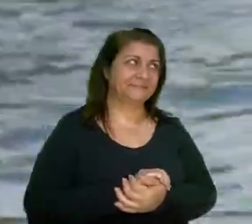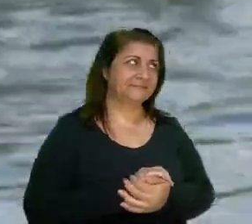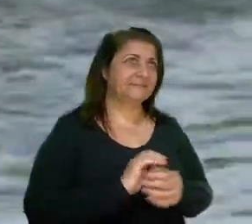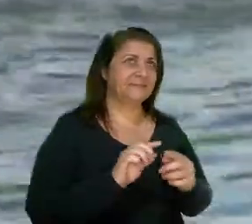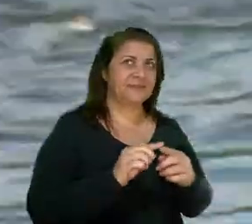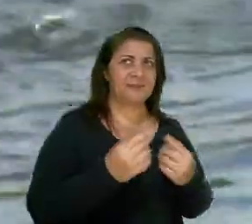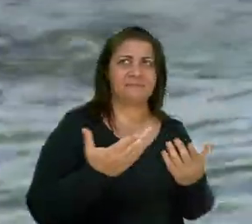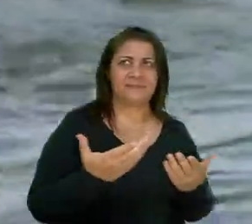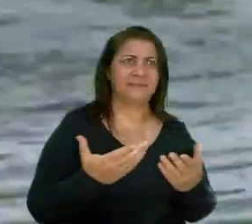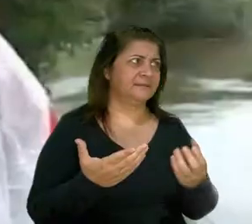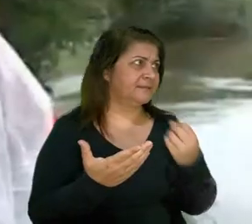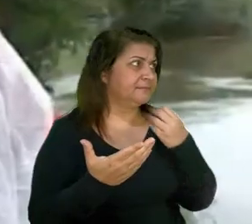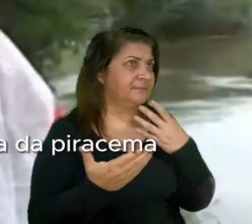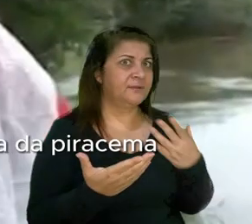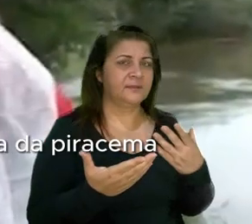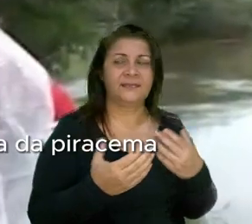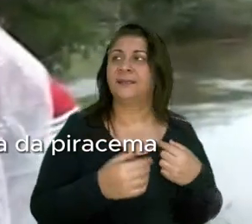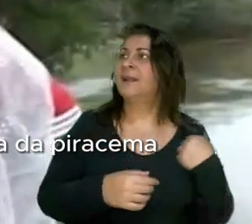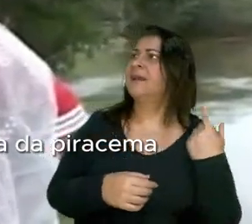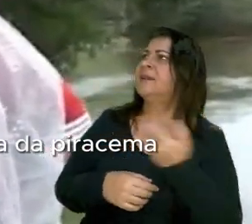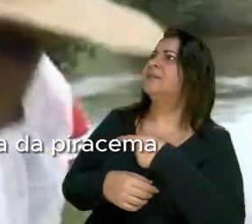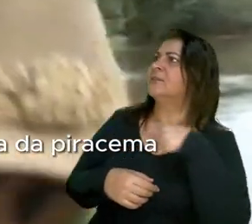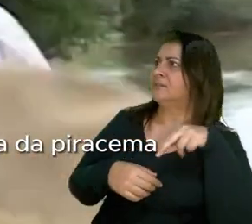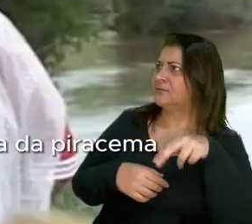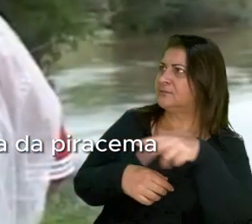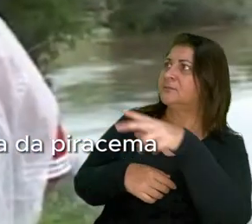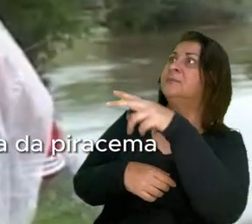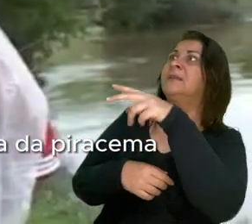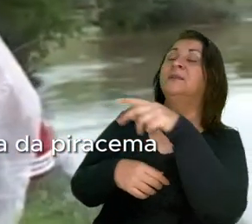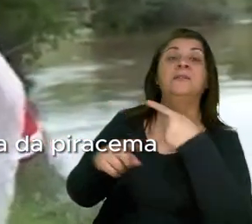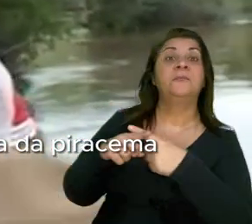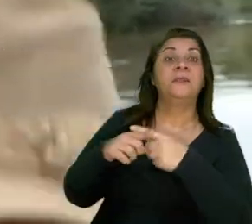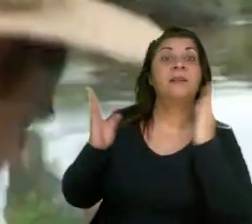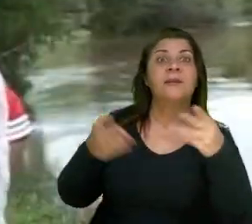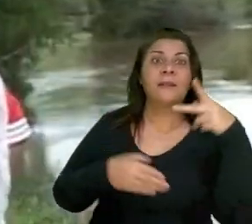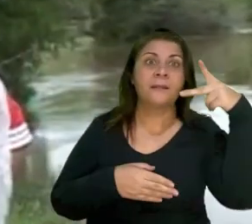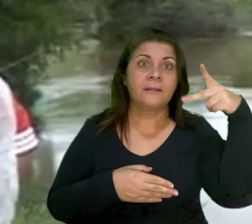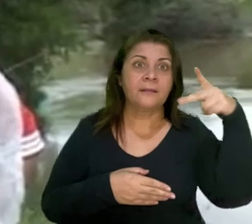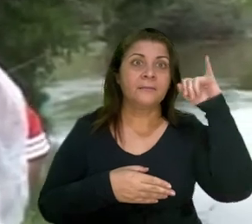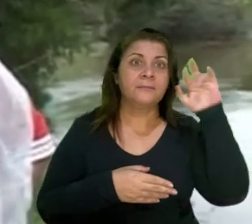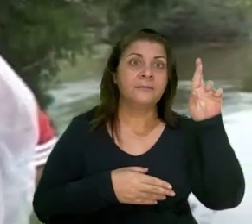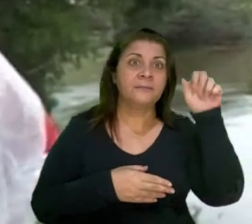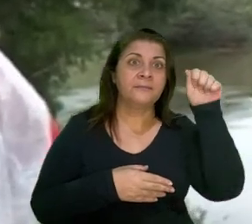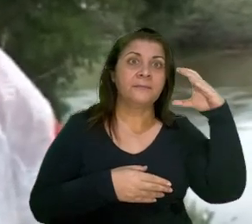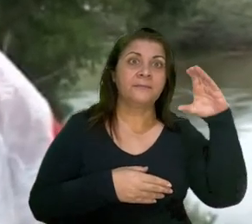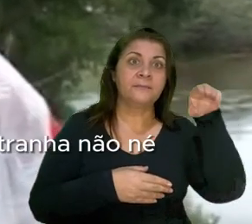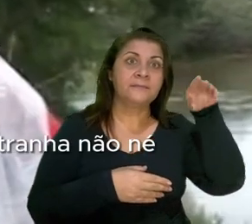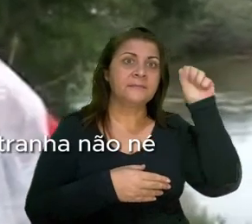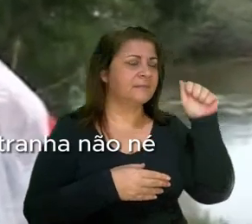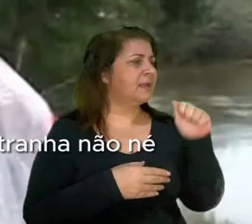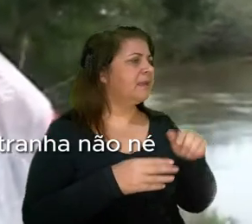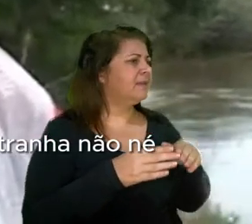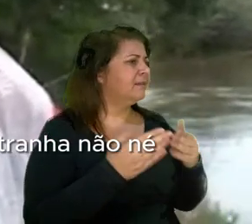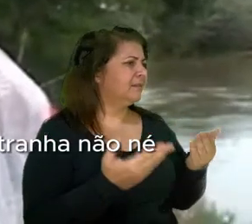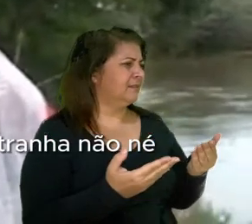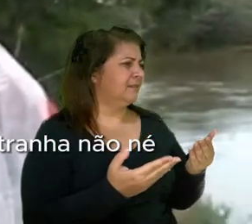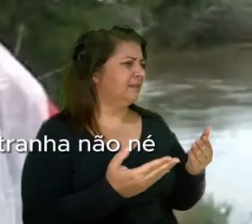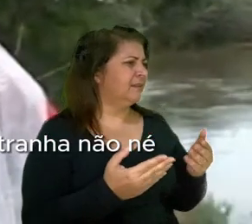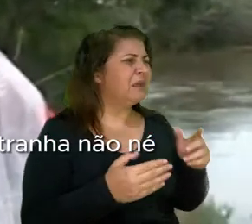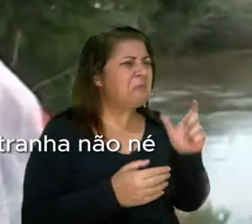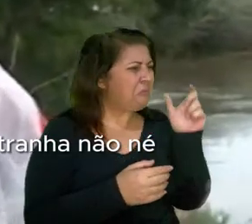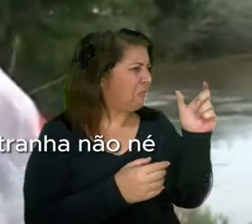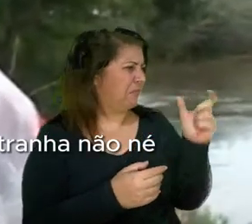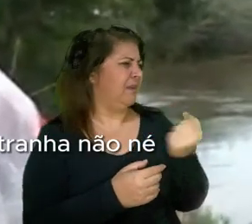Mas aonde os danados vão? Nós estamos subindo o rio porque é época da piracema. Arda, mas você não está inventando